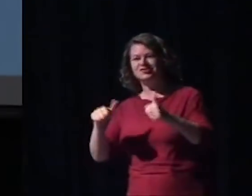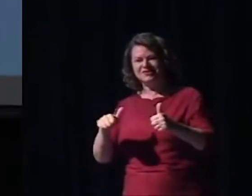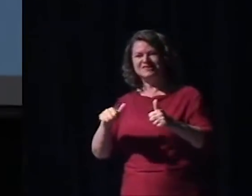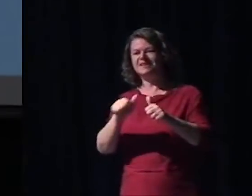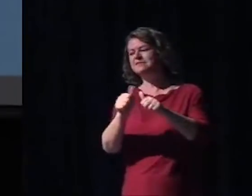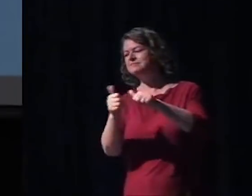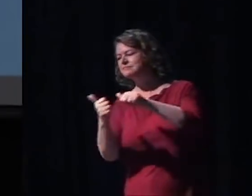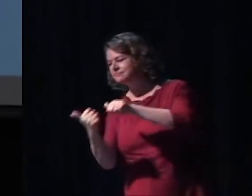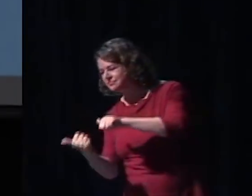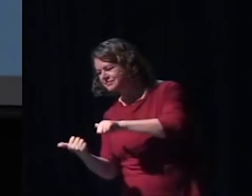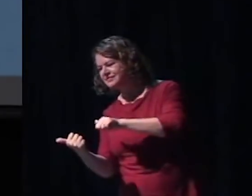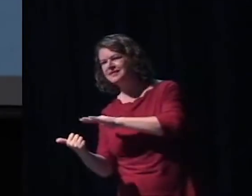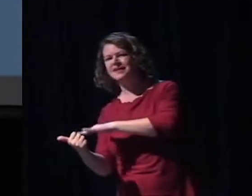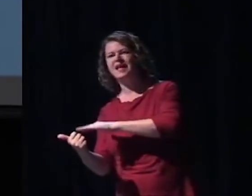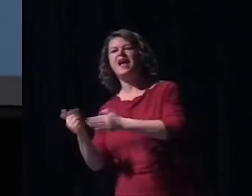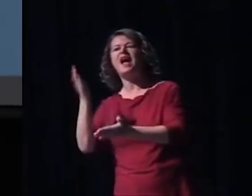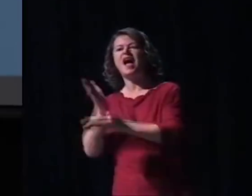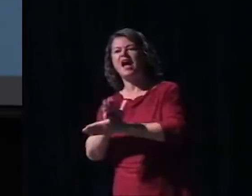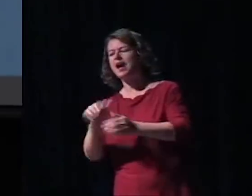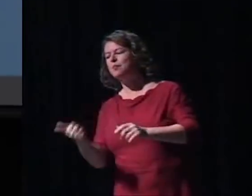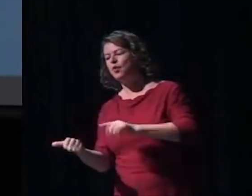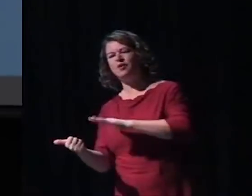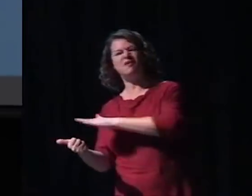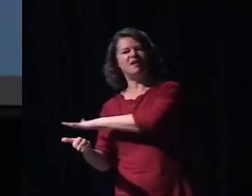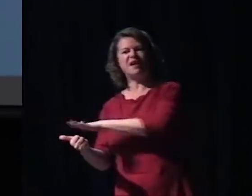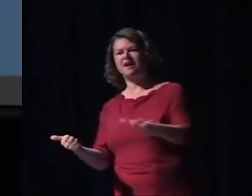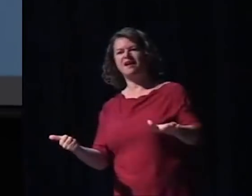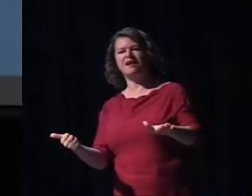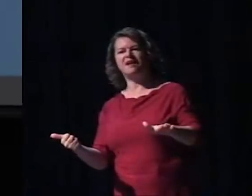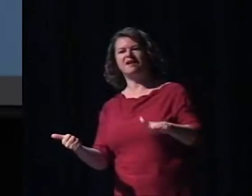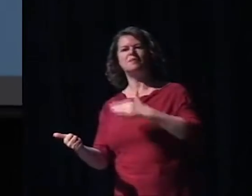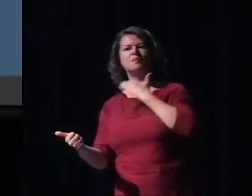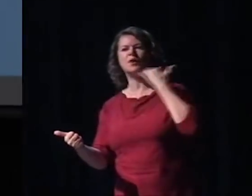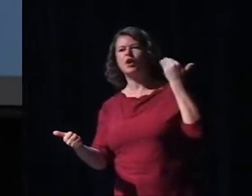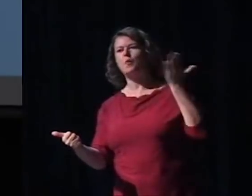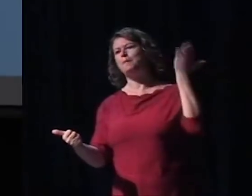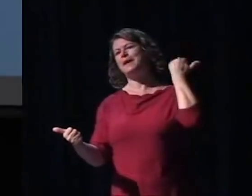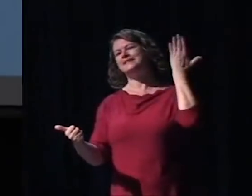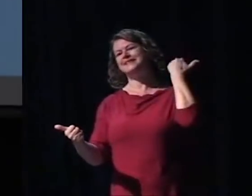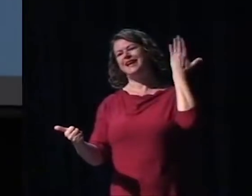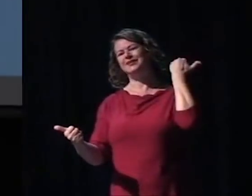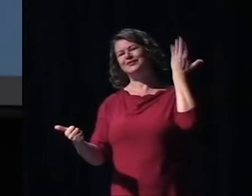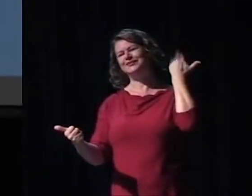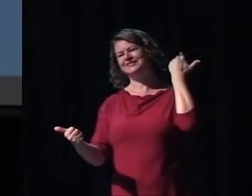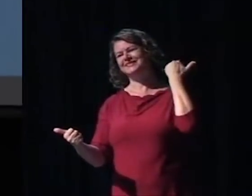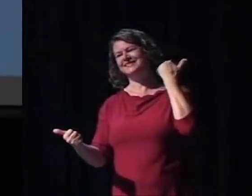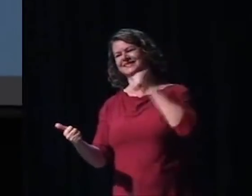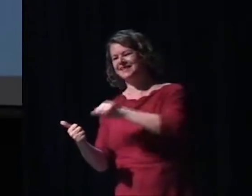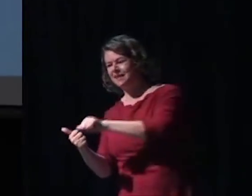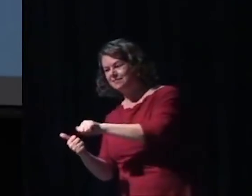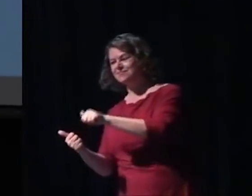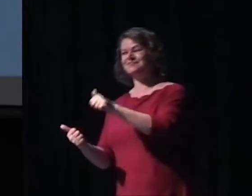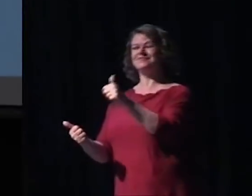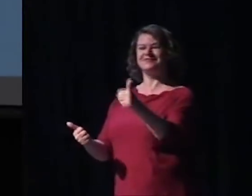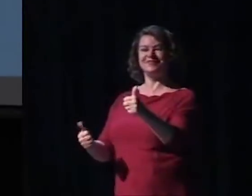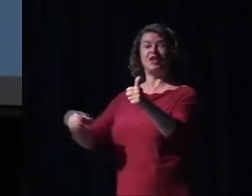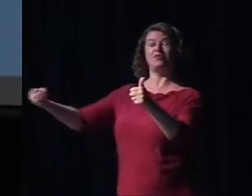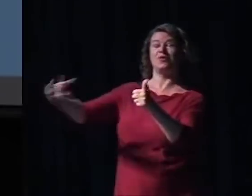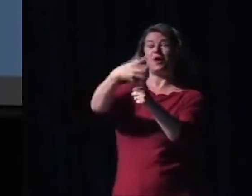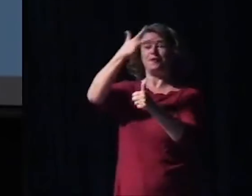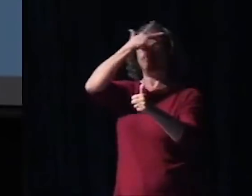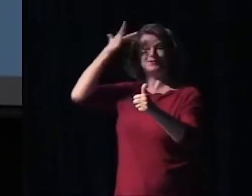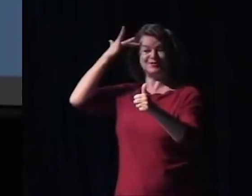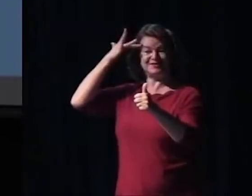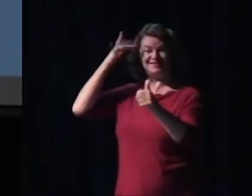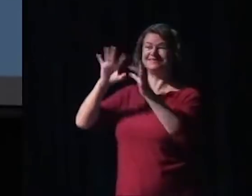morreu, ele foi sepultado com Cristo. E quando ele levanta das águas, então representa um novo nascimento.